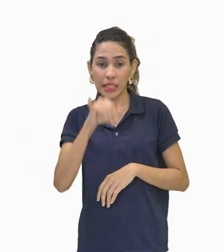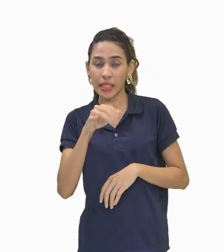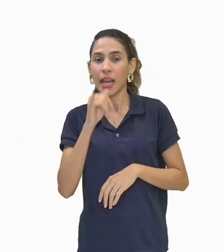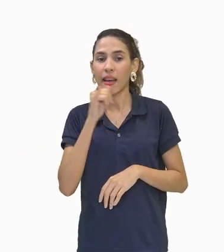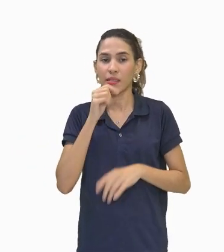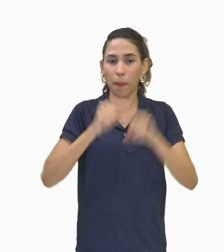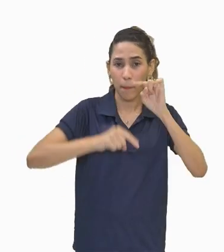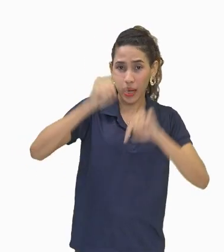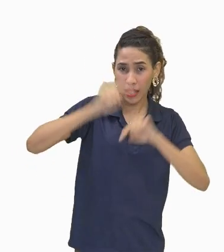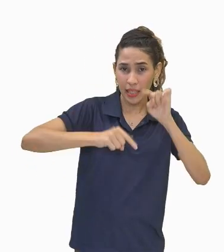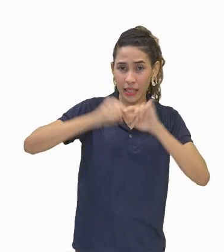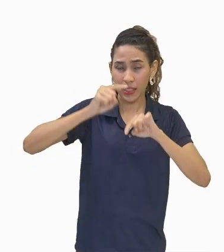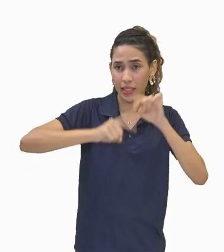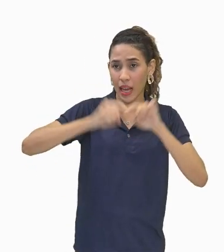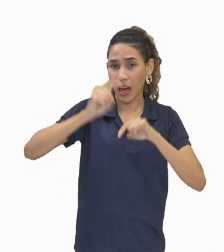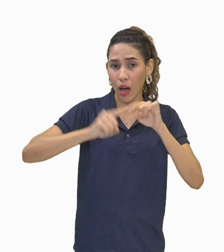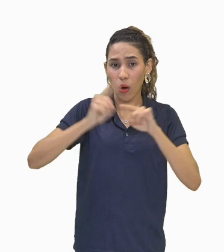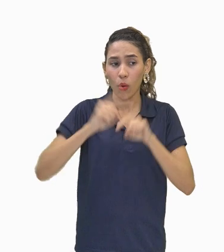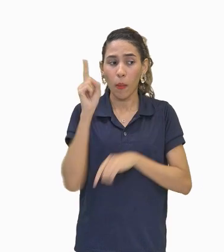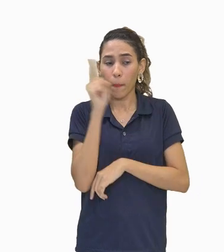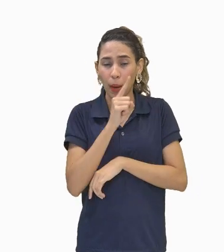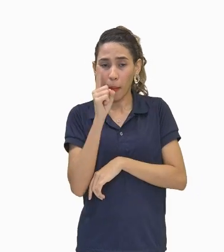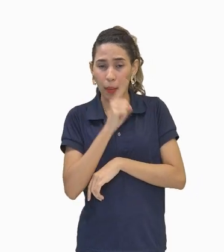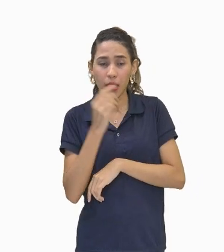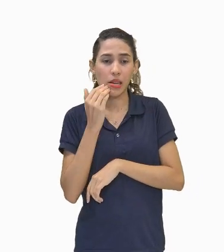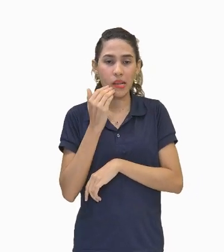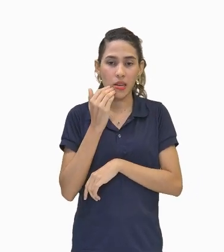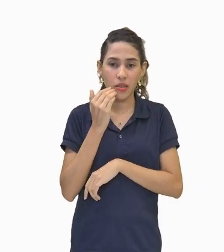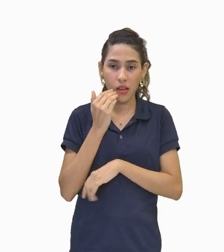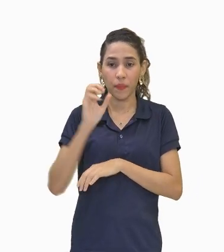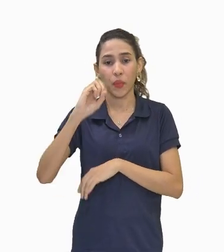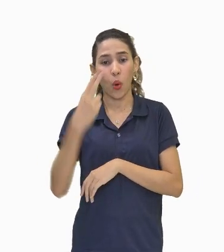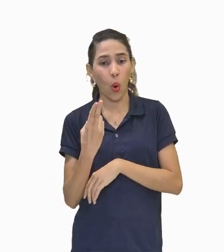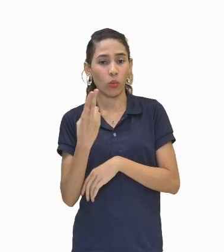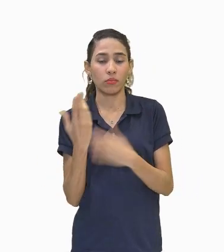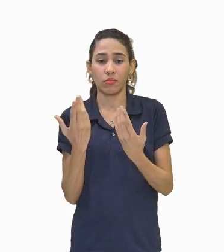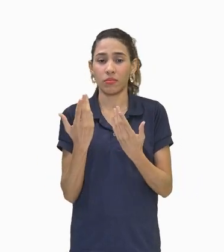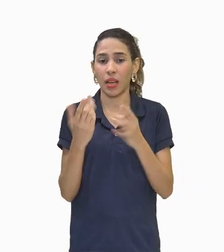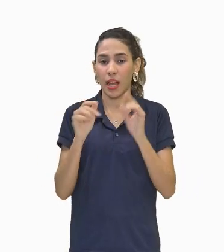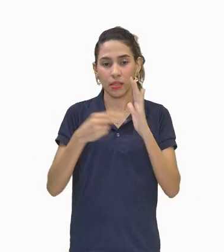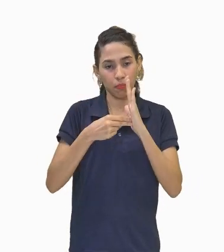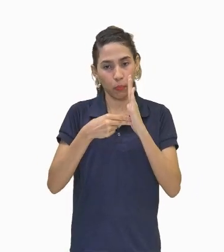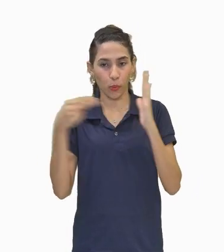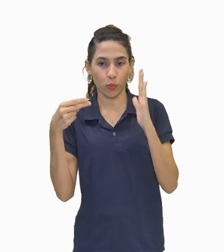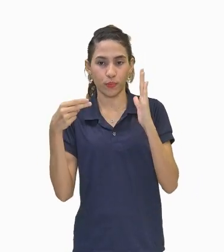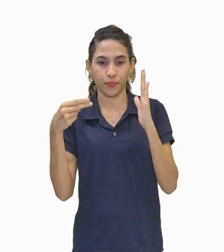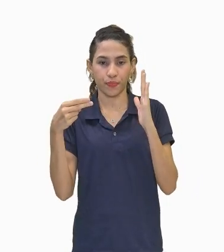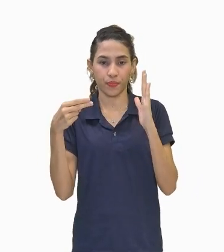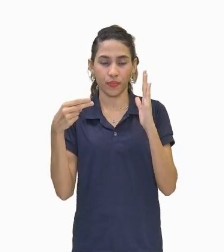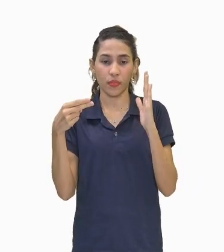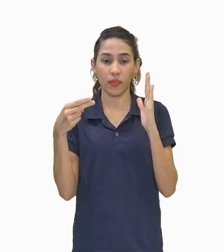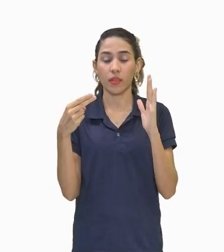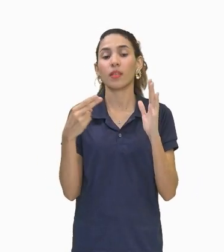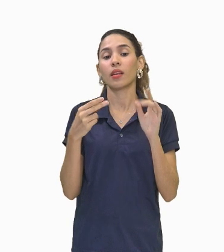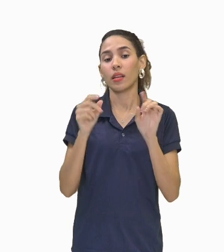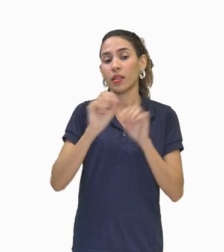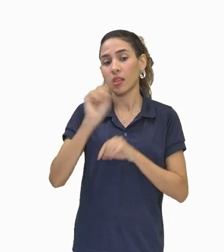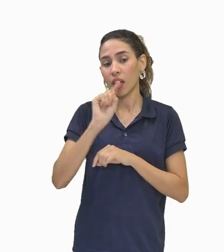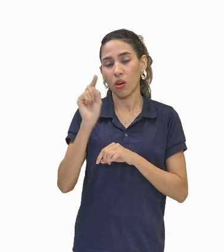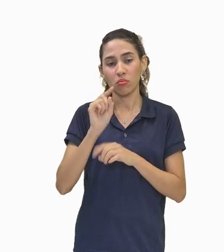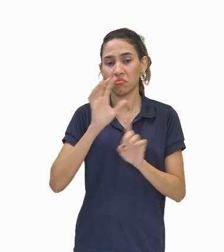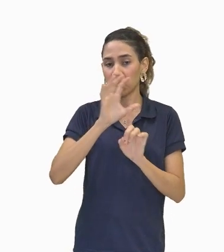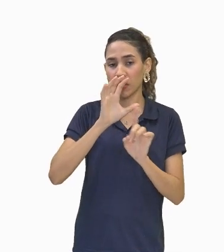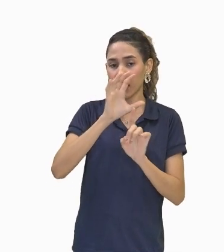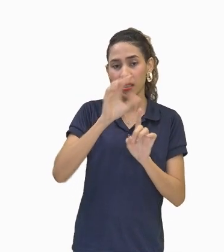falha ou é desconectado, ele não afeta o funcionamento dos outros componentes no